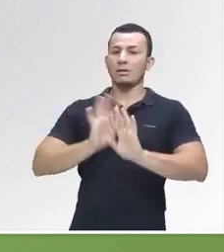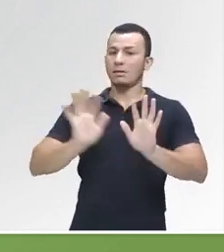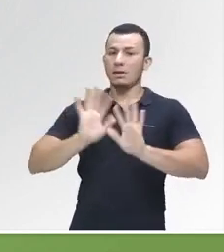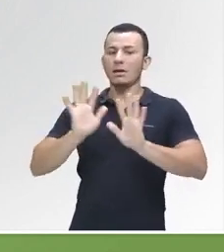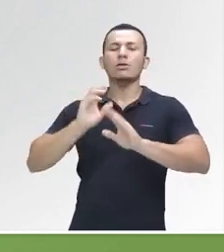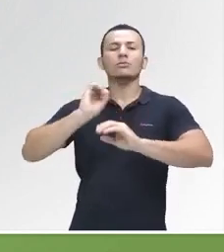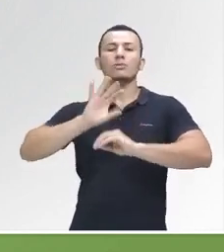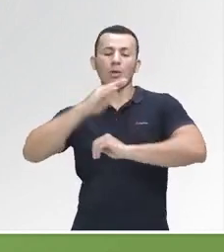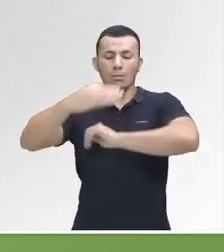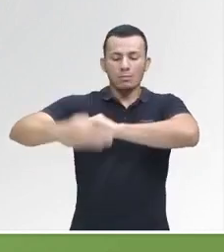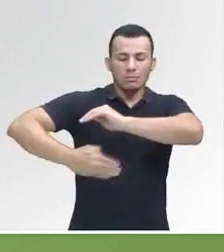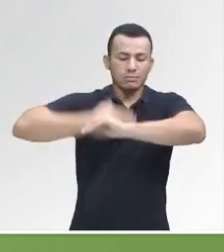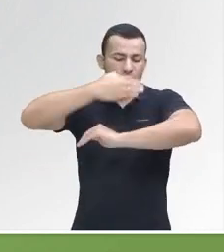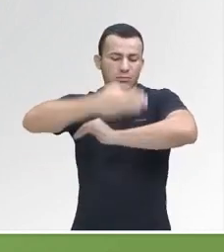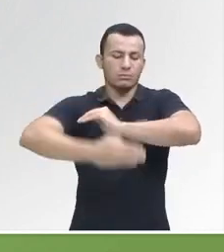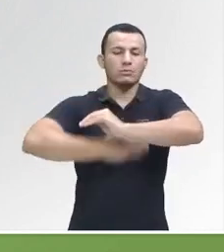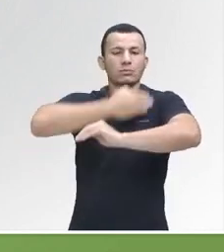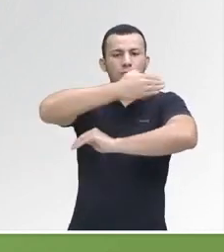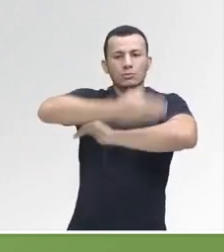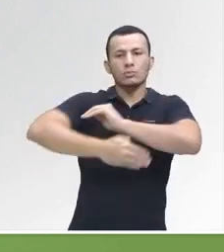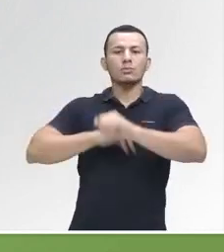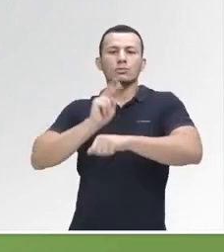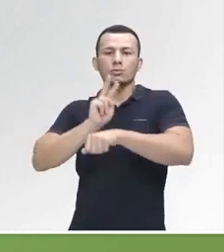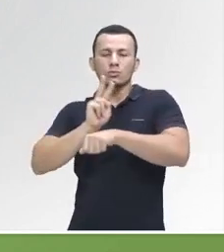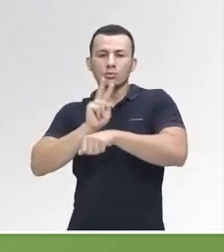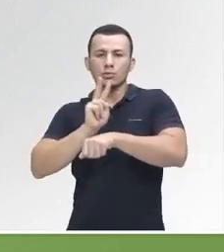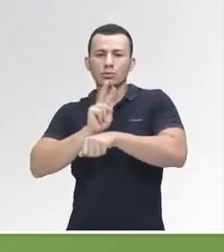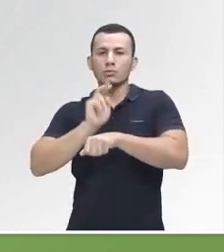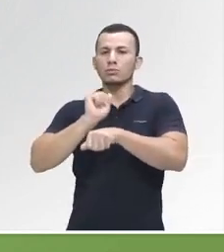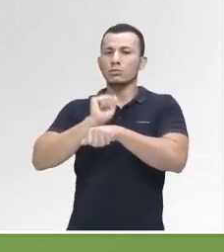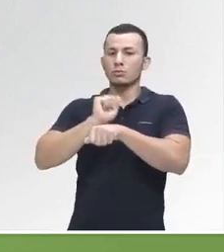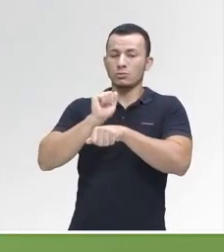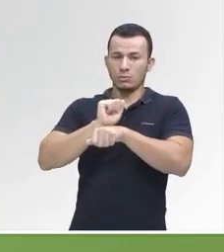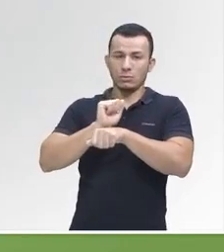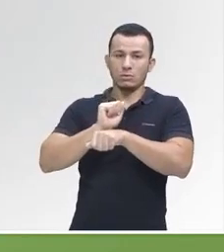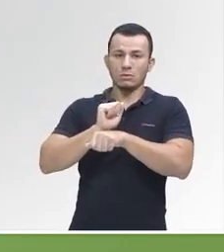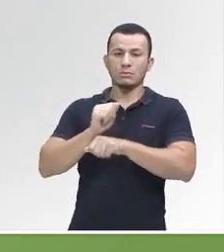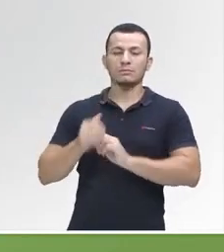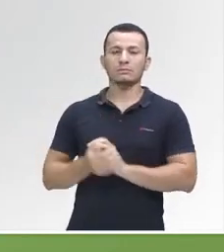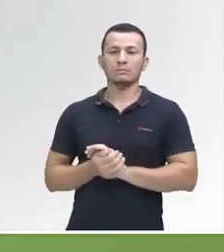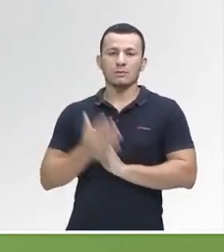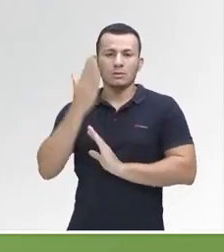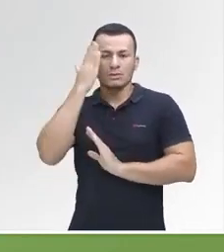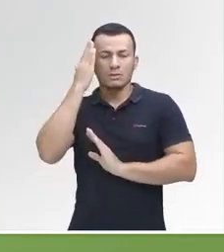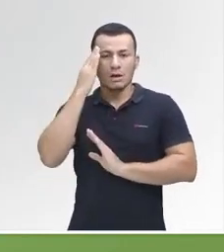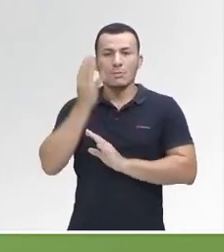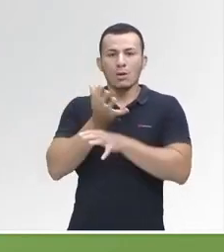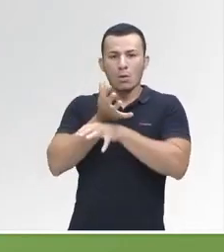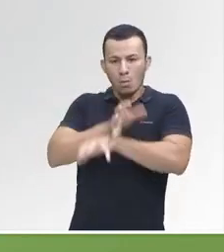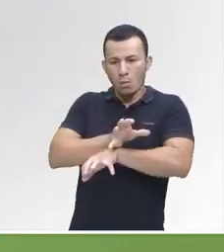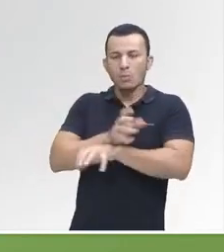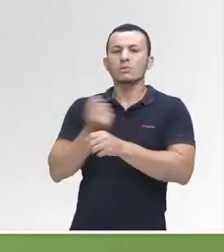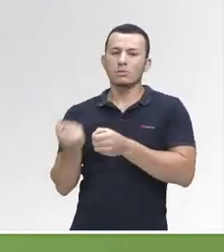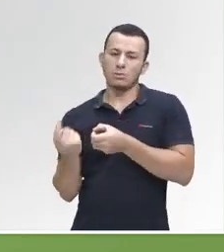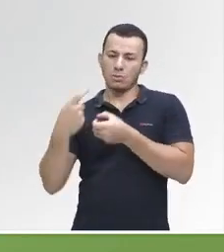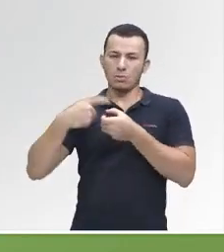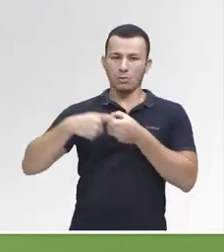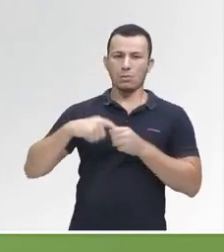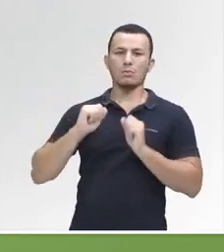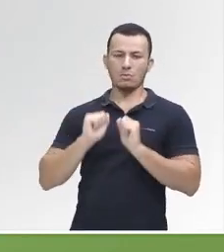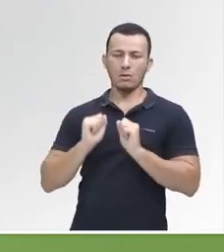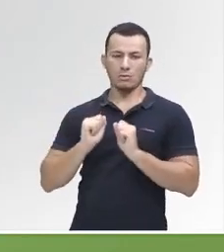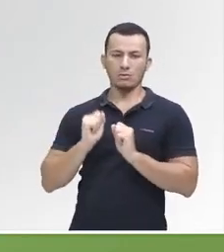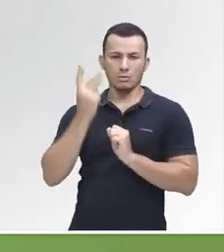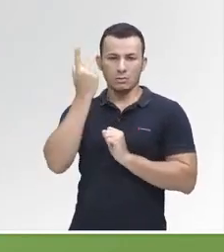Nesse caso, né, então, como o osso ele se reconstitui, né, recalcifica, então